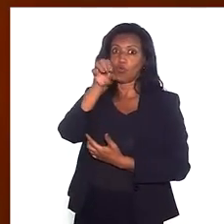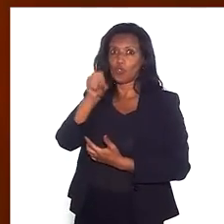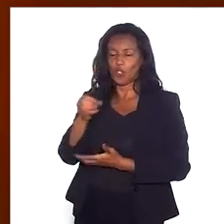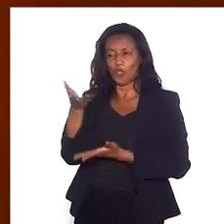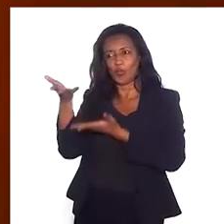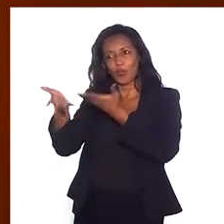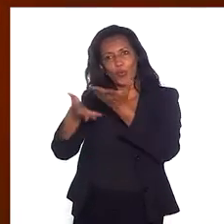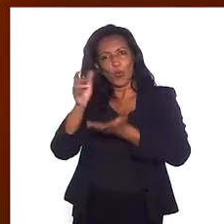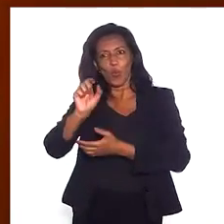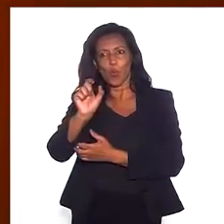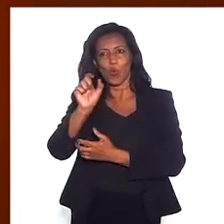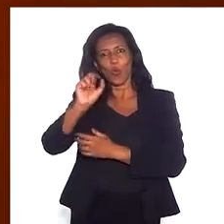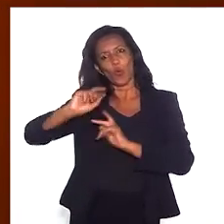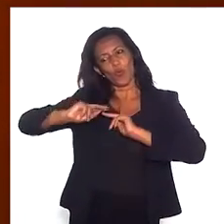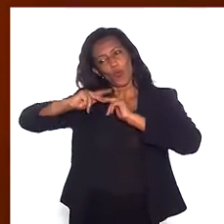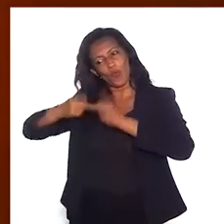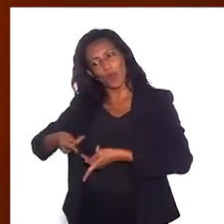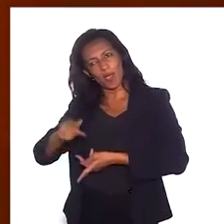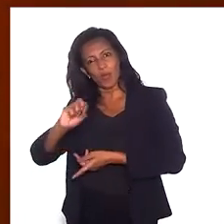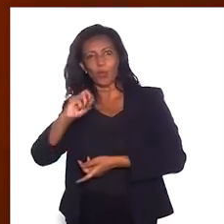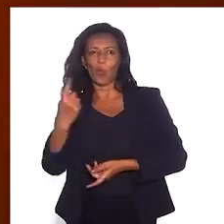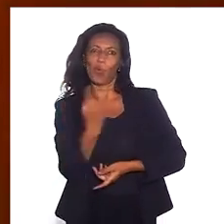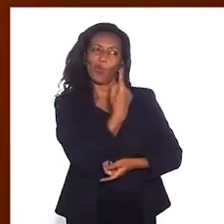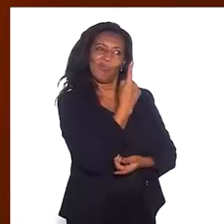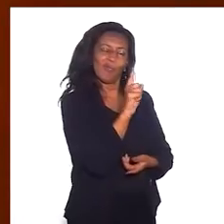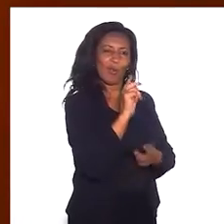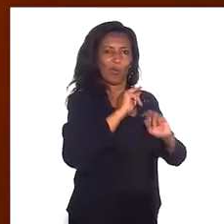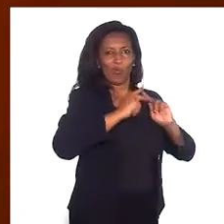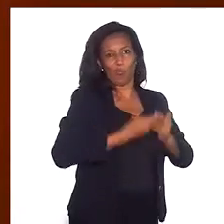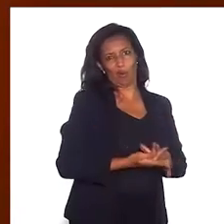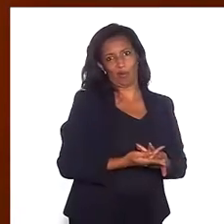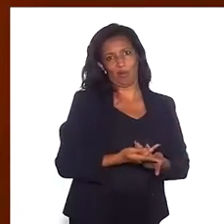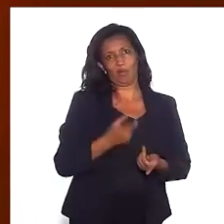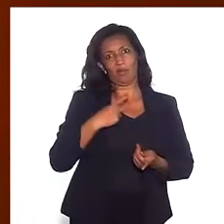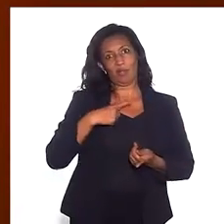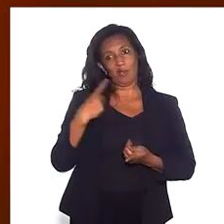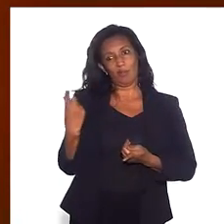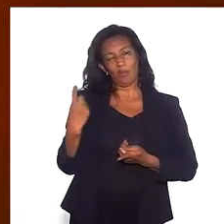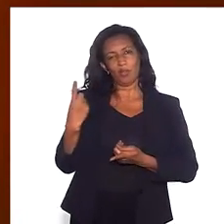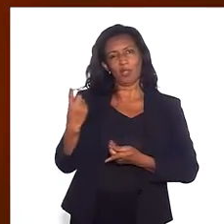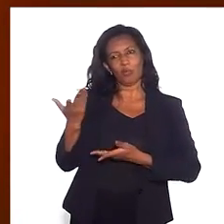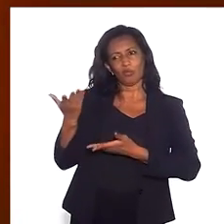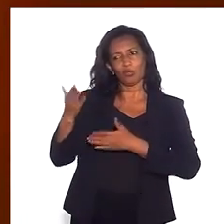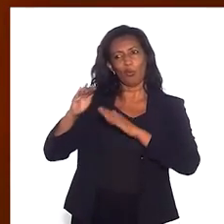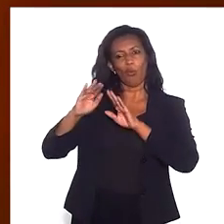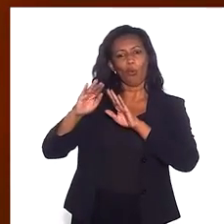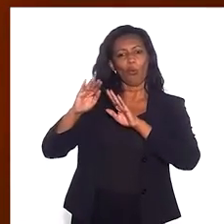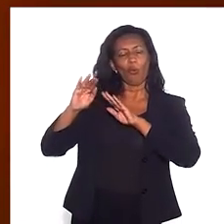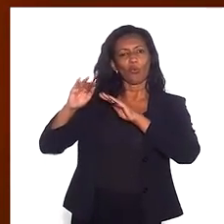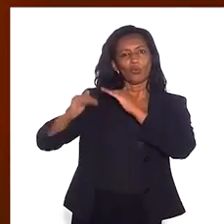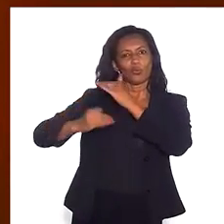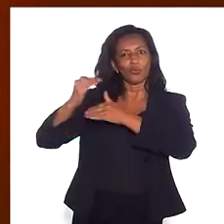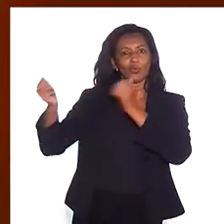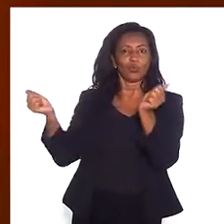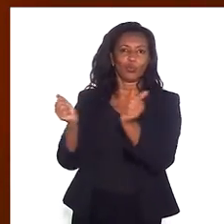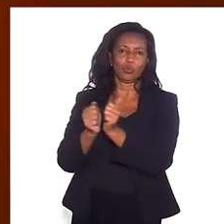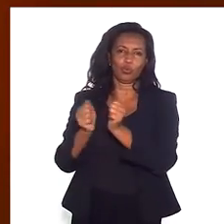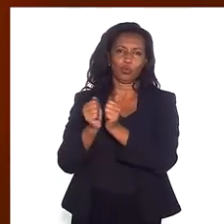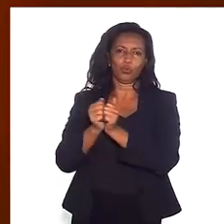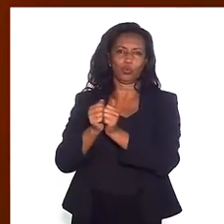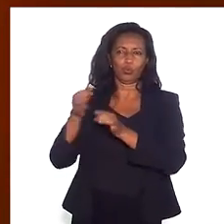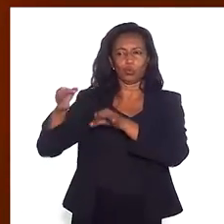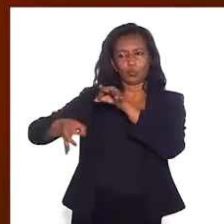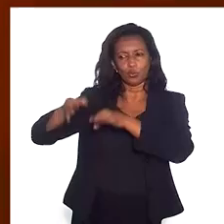com outros sujeitos do cuidado, sejam eles humanos ou outros que não humanos, e podemos construir, então, um projeto de